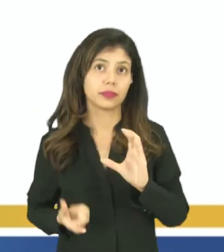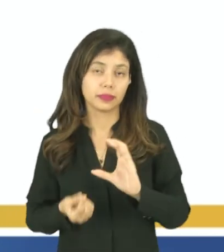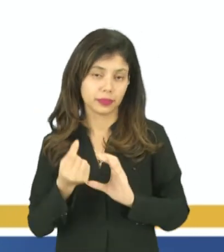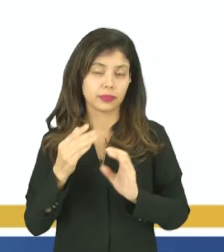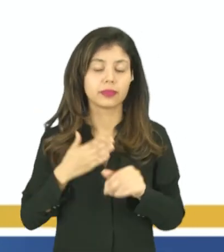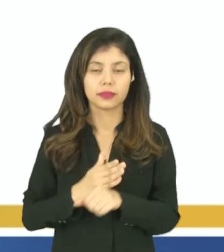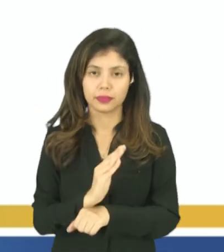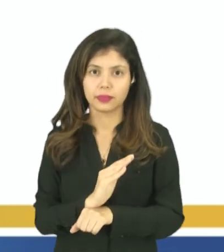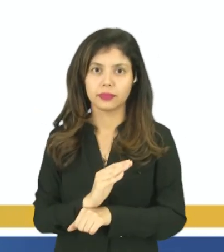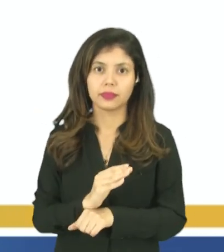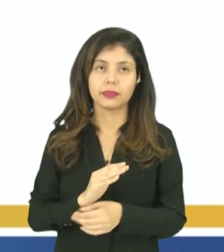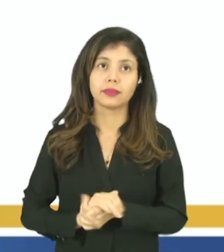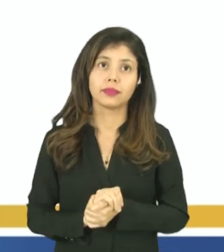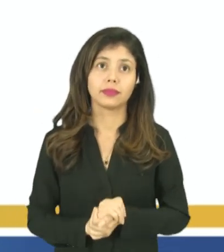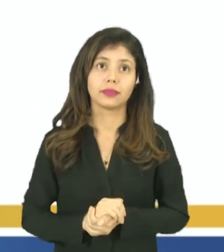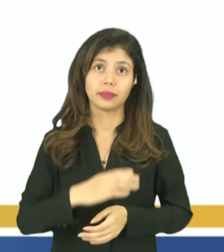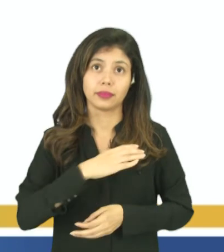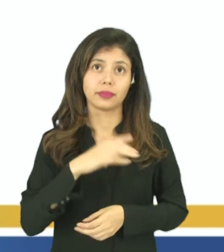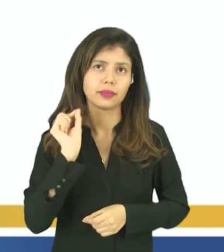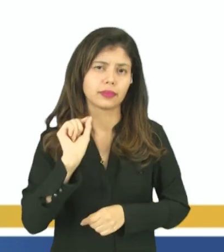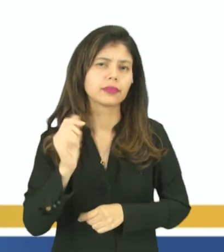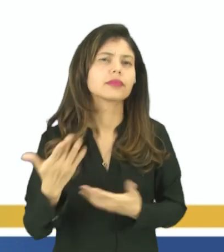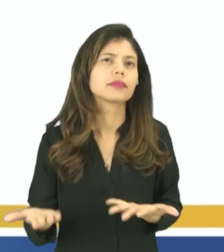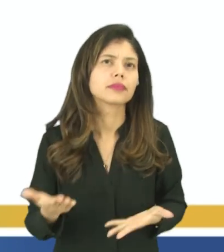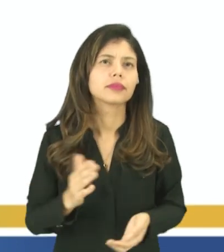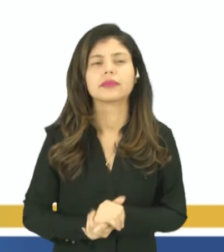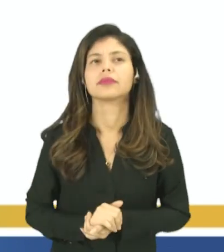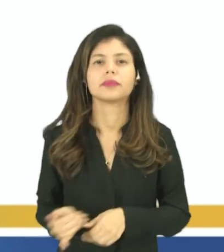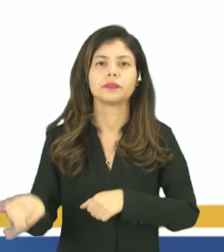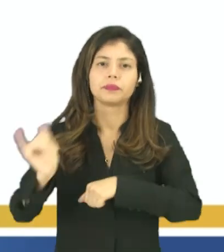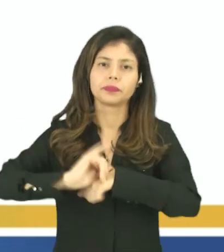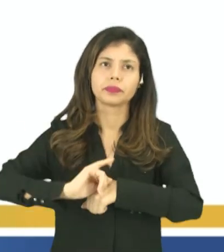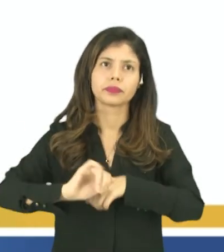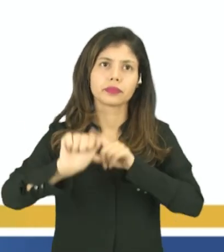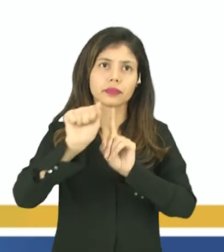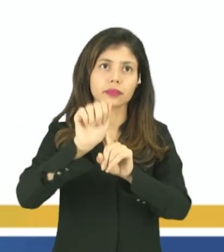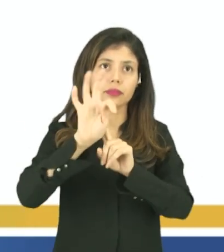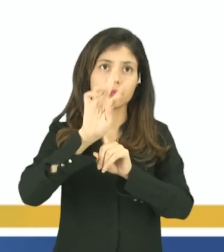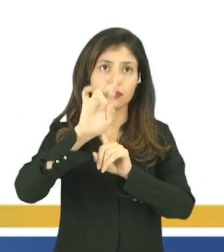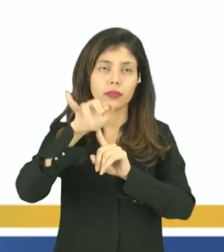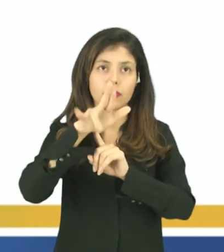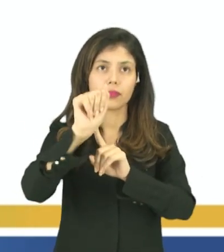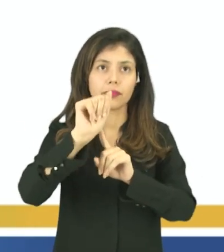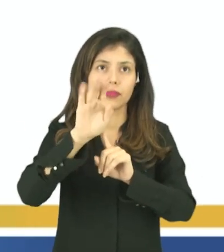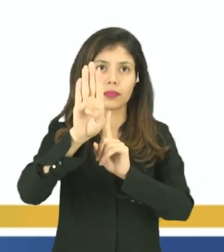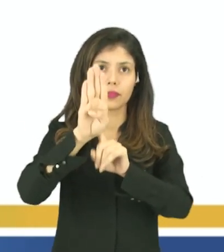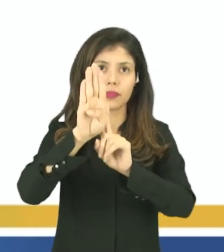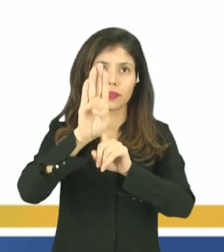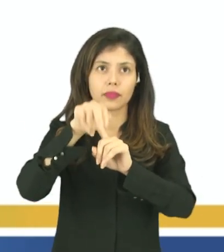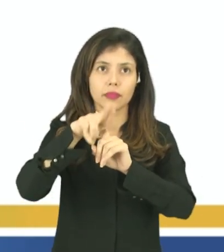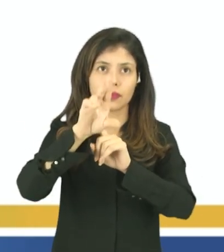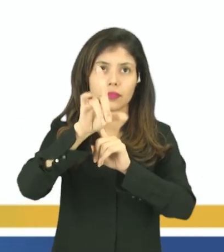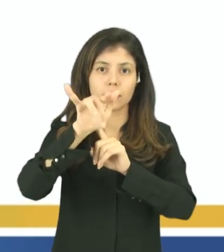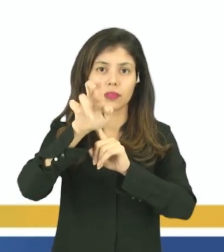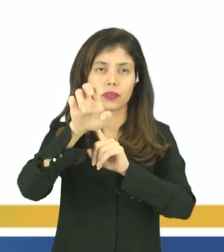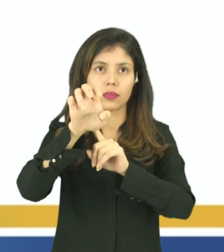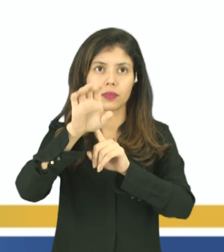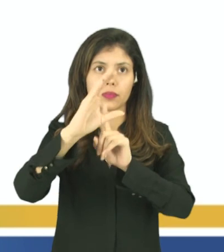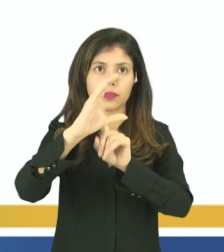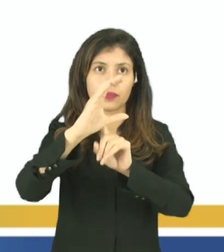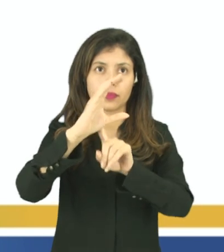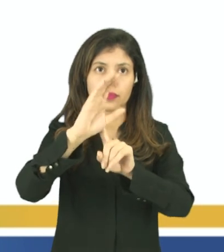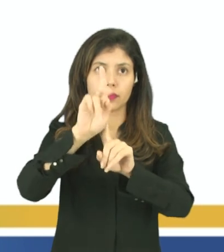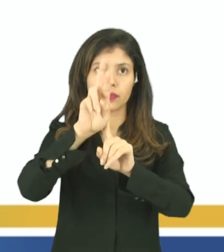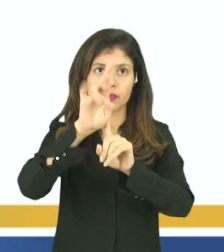de entrada desses imigrantes é: letra A, Tijuana; letra B, Nogales; letra